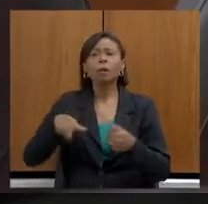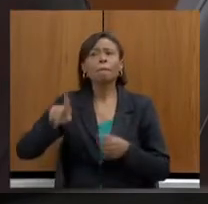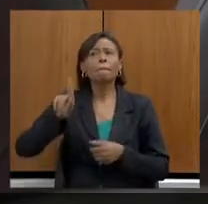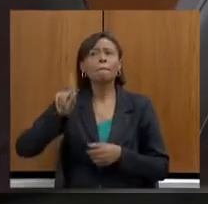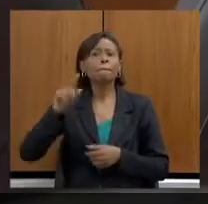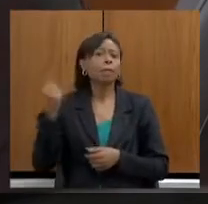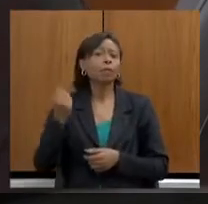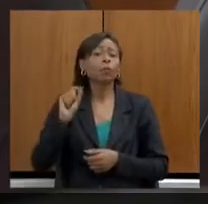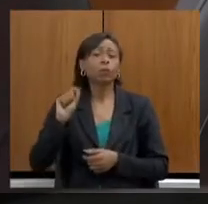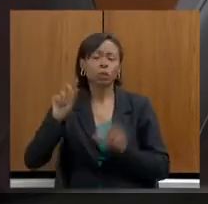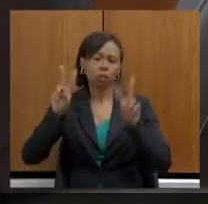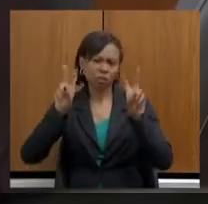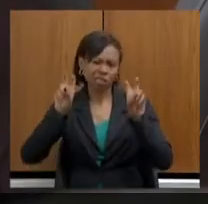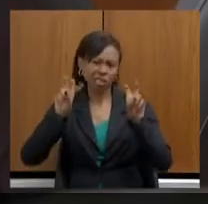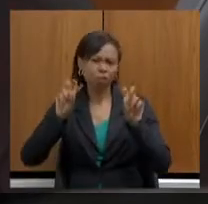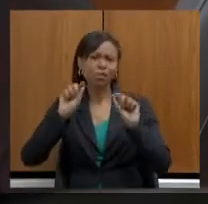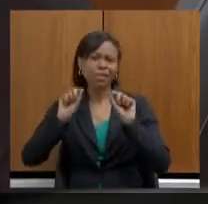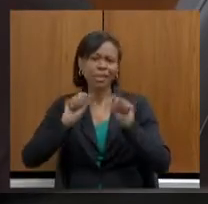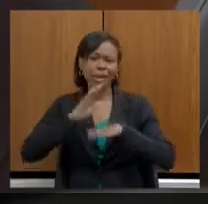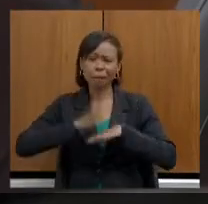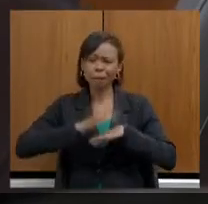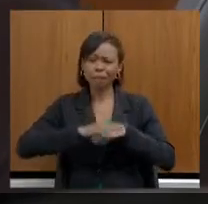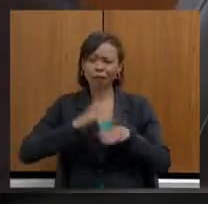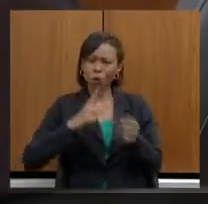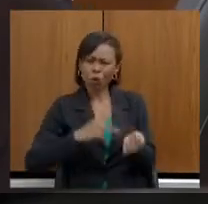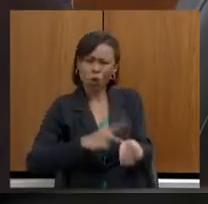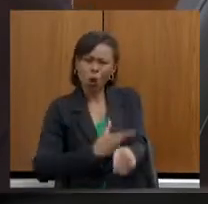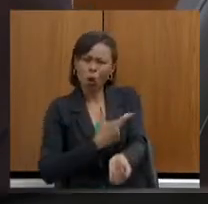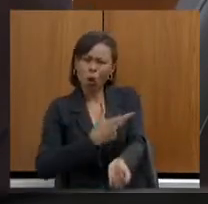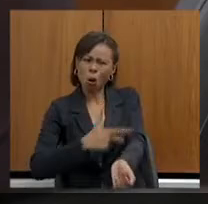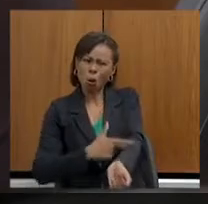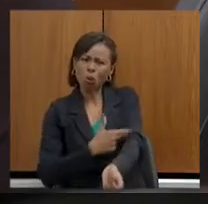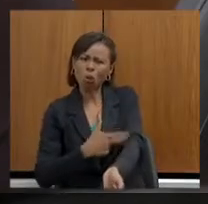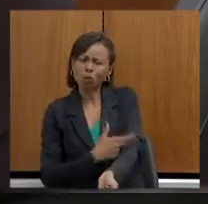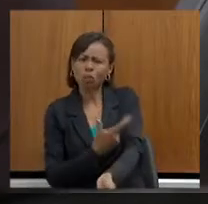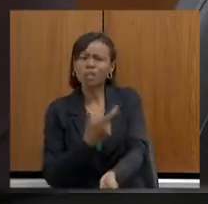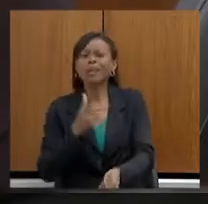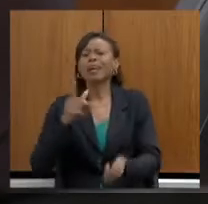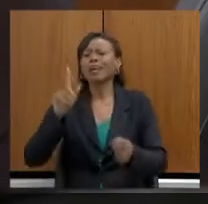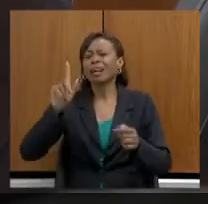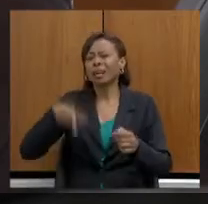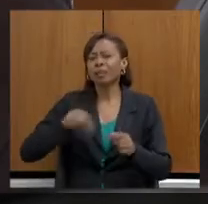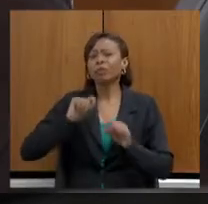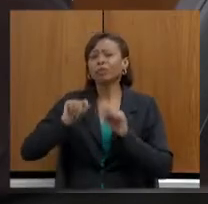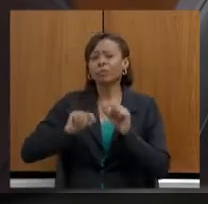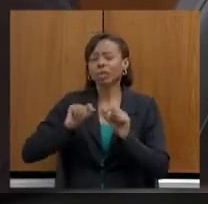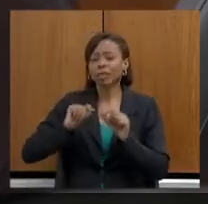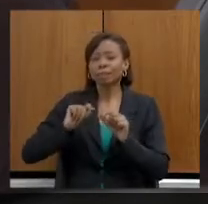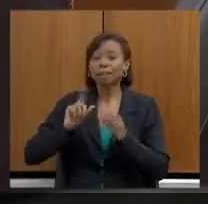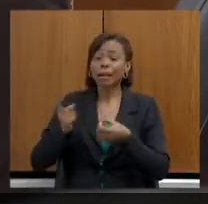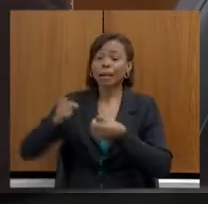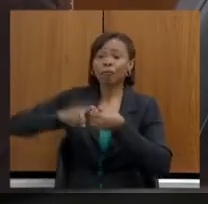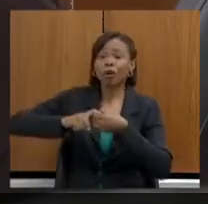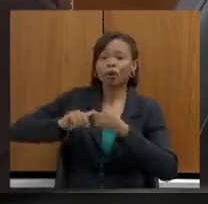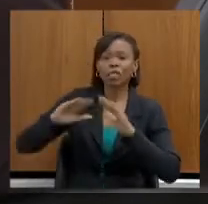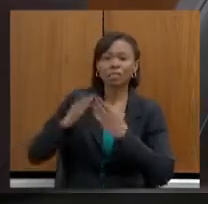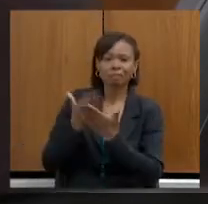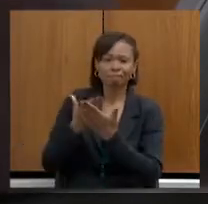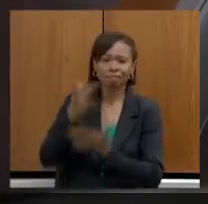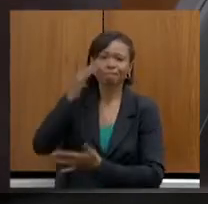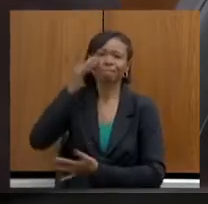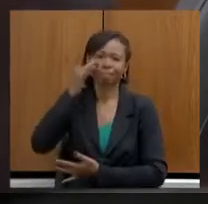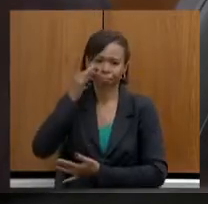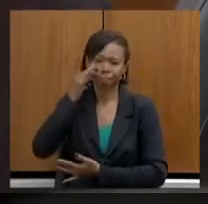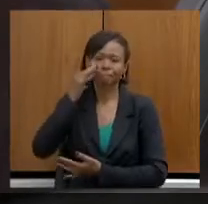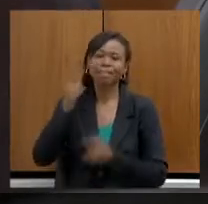temas relacionados a última automutilação tem muita relação com o restabelecimento das atividades presenciais nas escolas